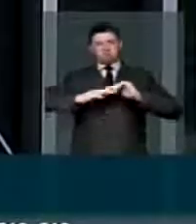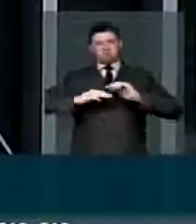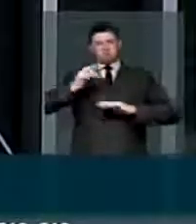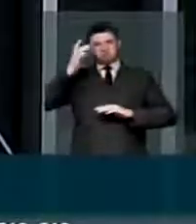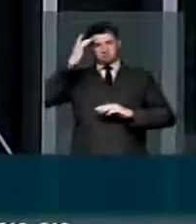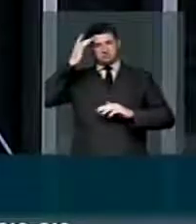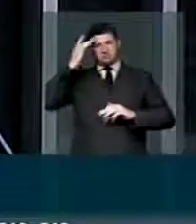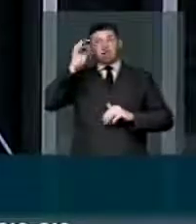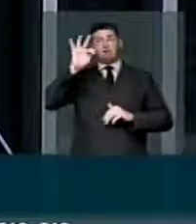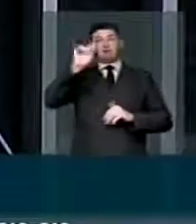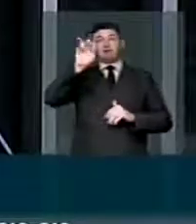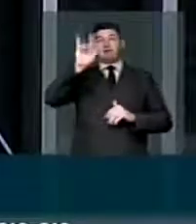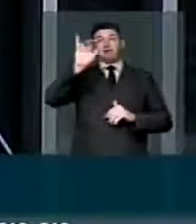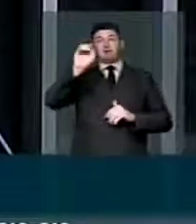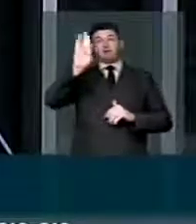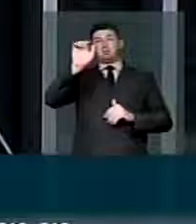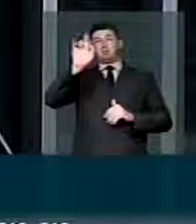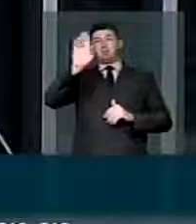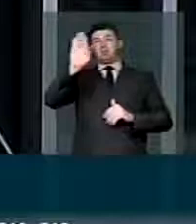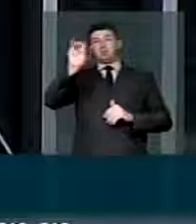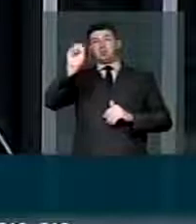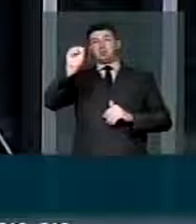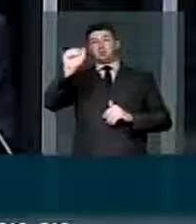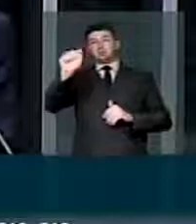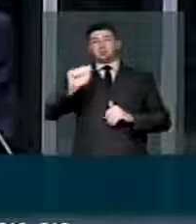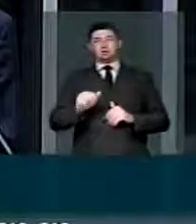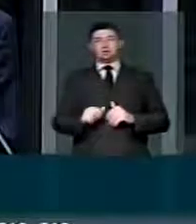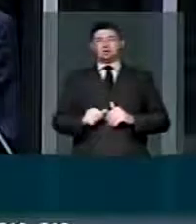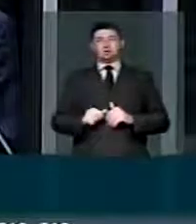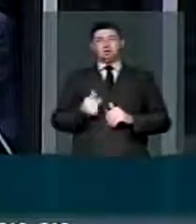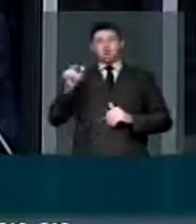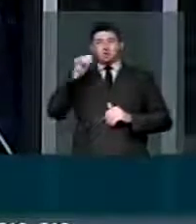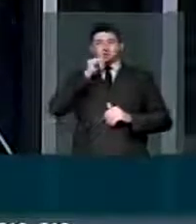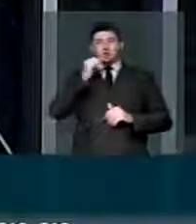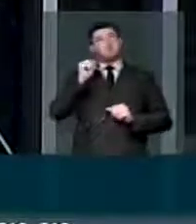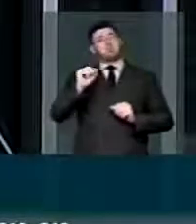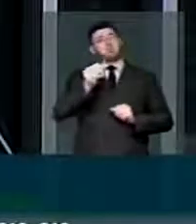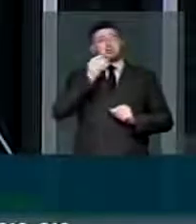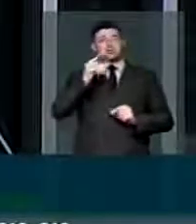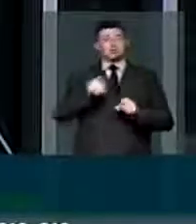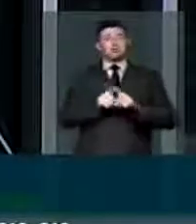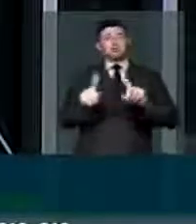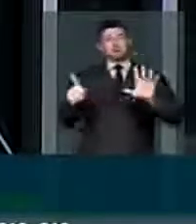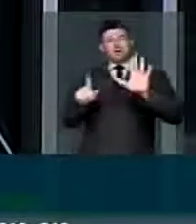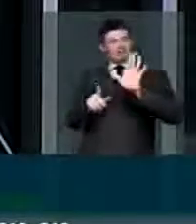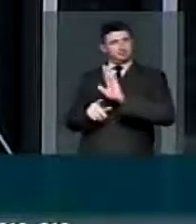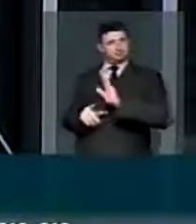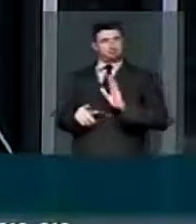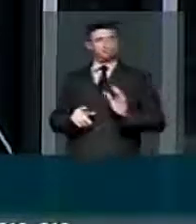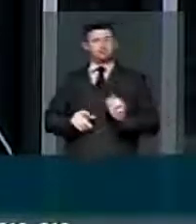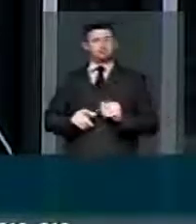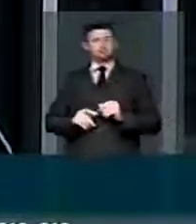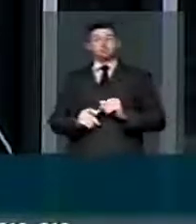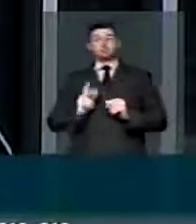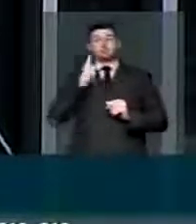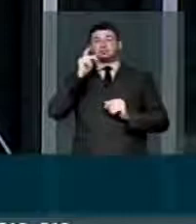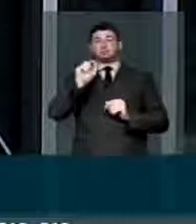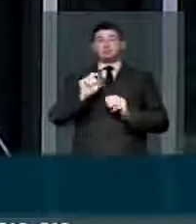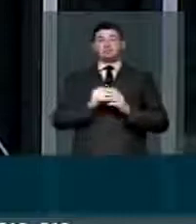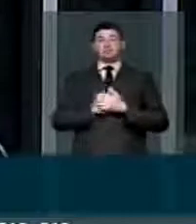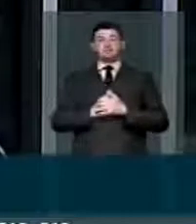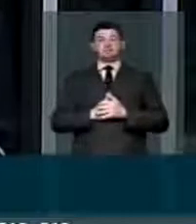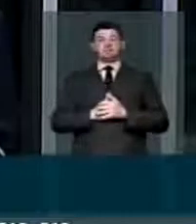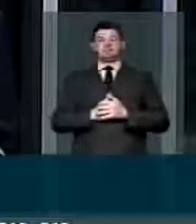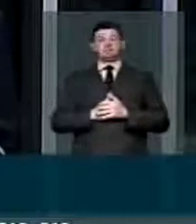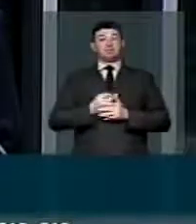competente, Fábio Barbosa. Bom, poderia dar outros exemplos, mas para dizer o seguinte, eu nunca